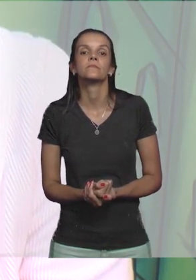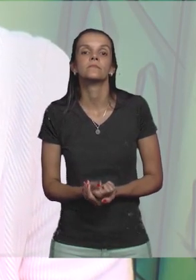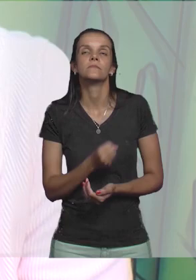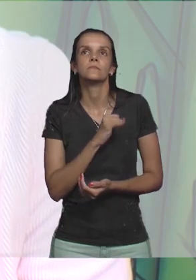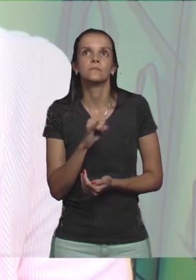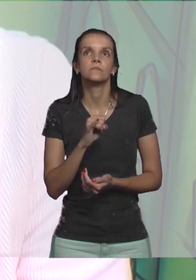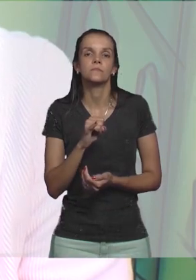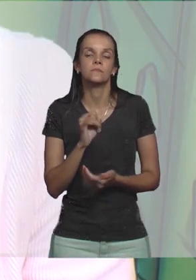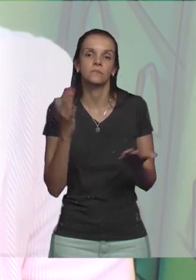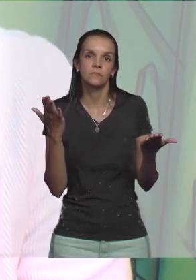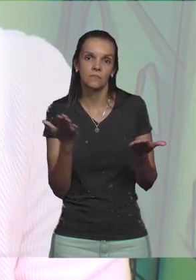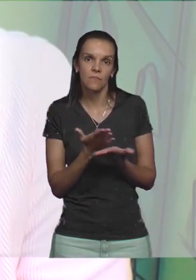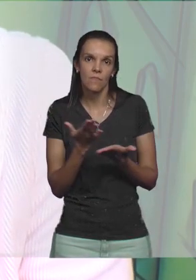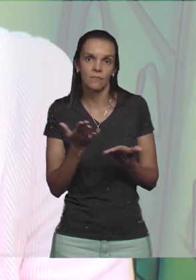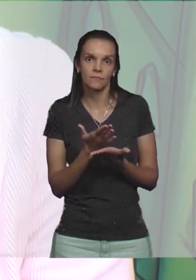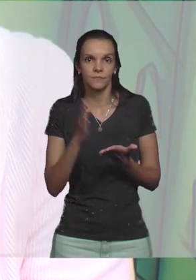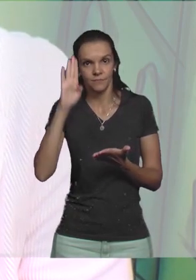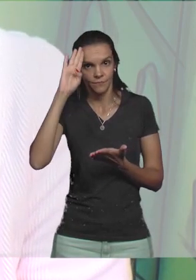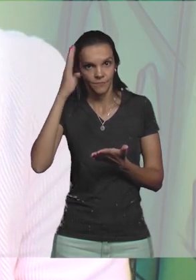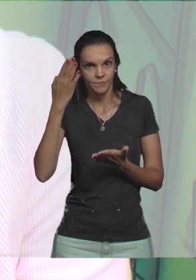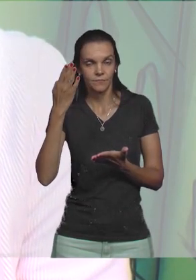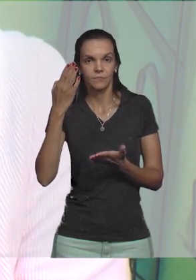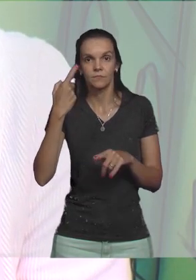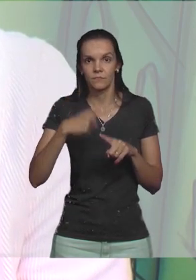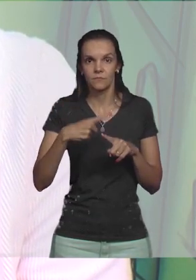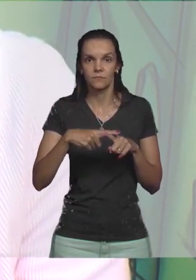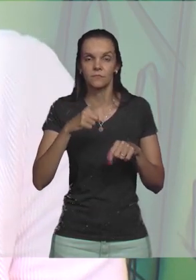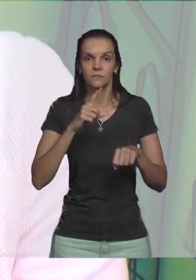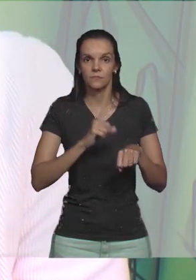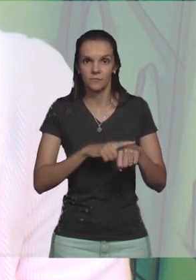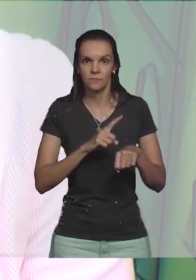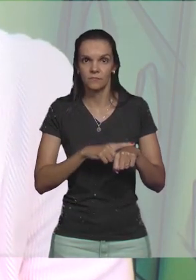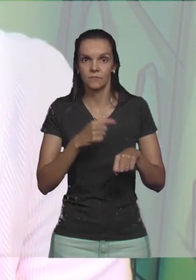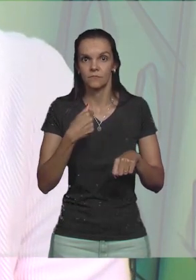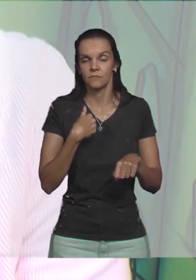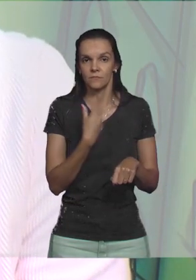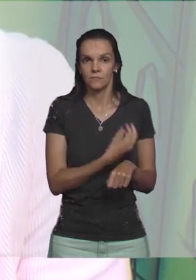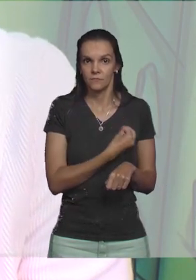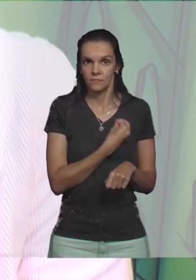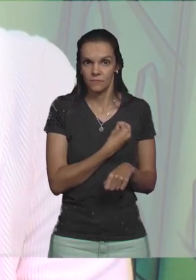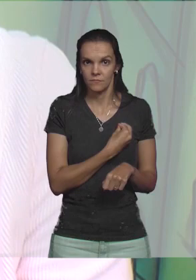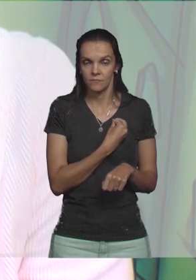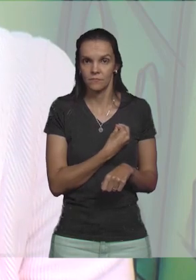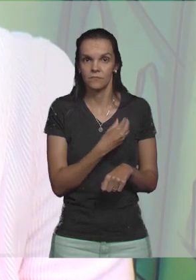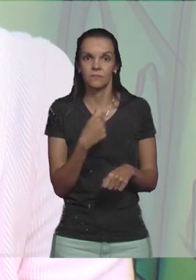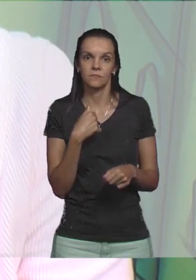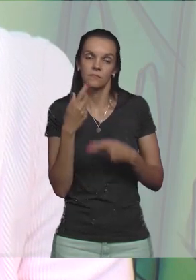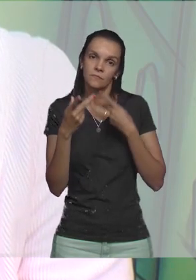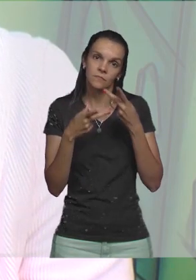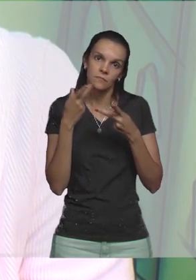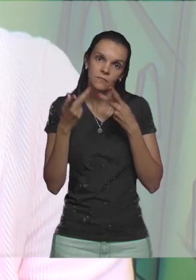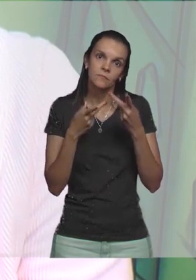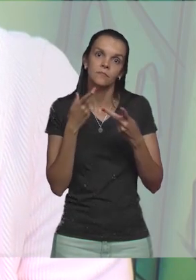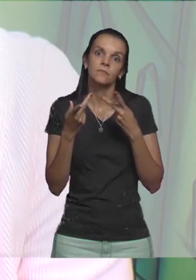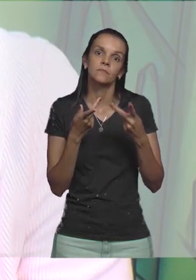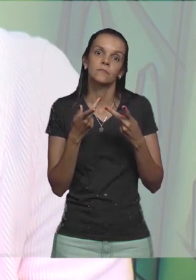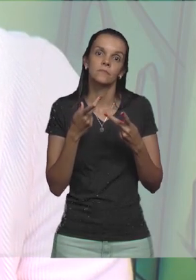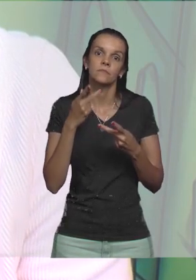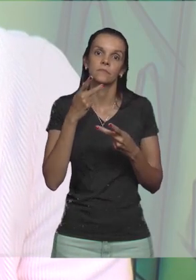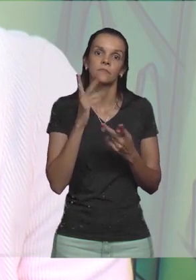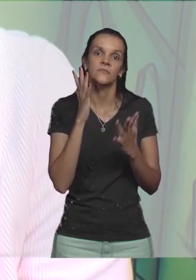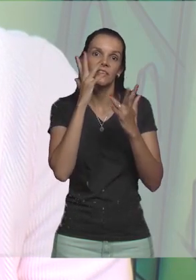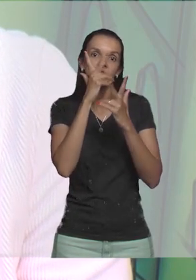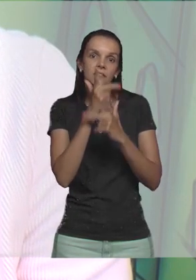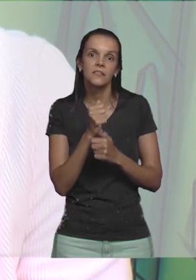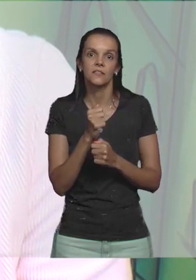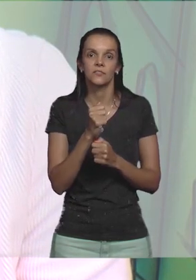se eu pudesse elencar nos dias de hoje, principalmente porque é o momento que eu particularmente estou vivendo, eu falaria muito da questão da